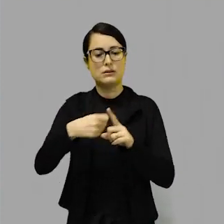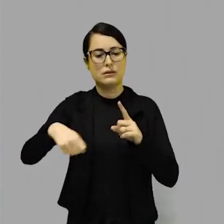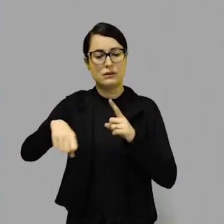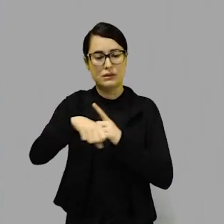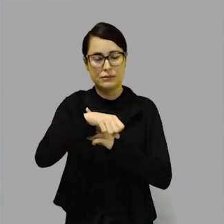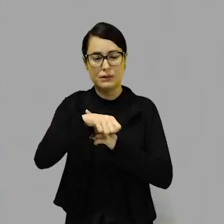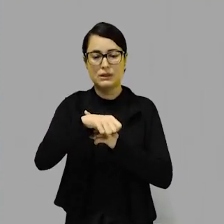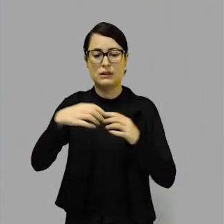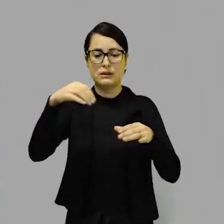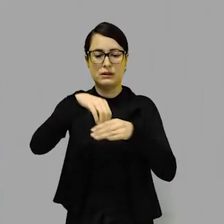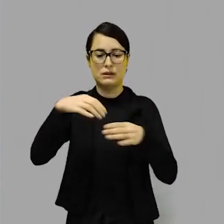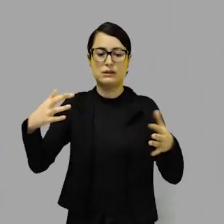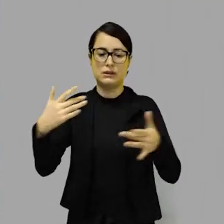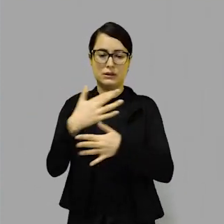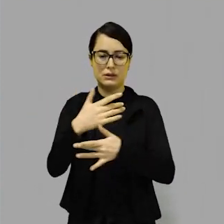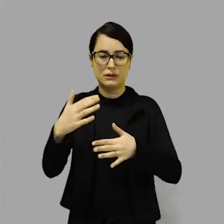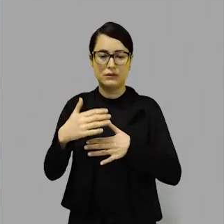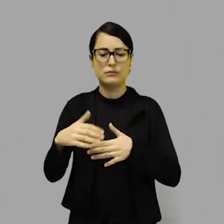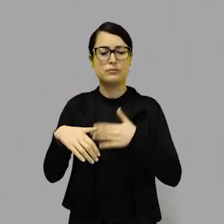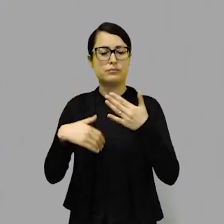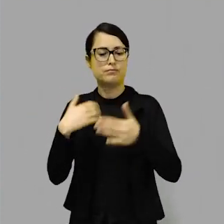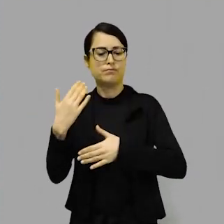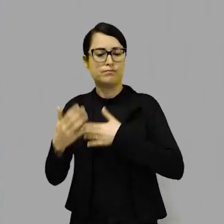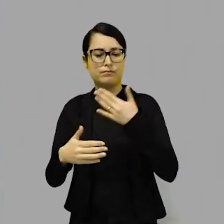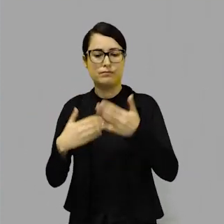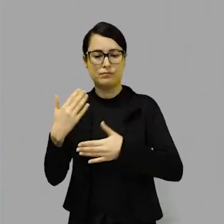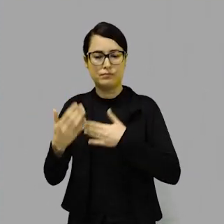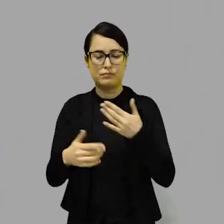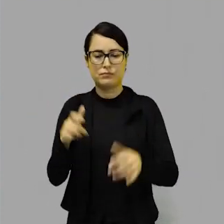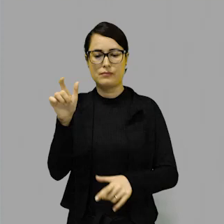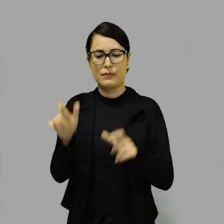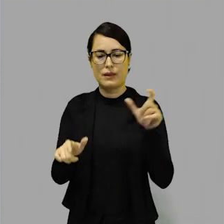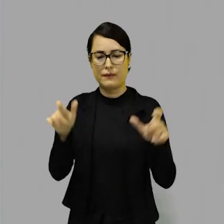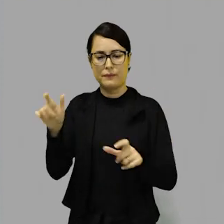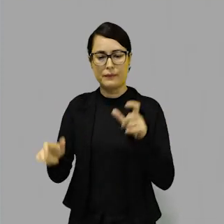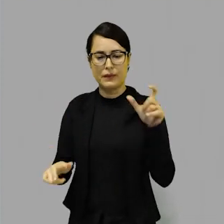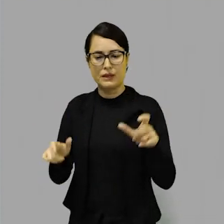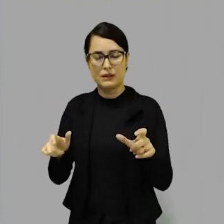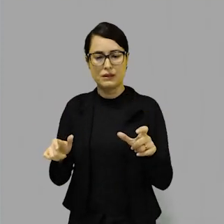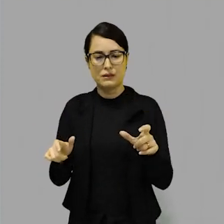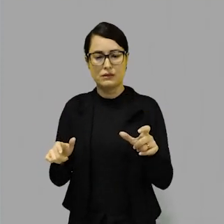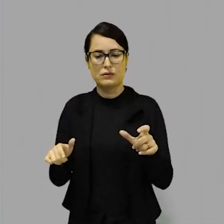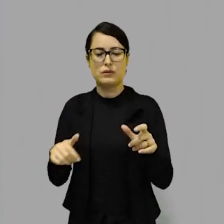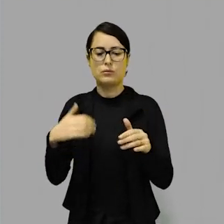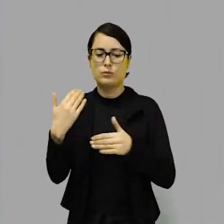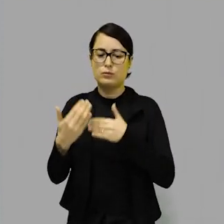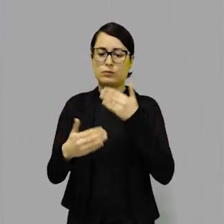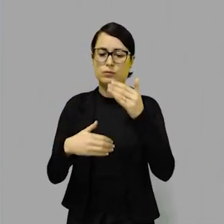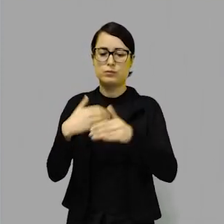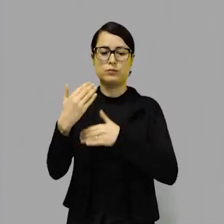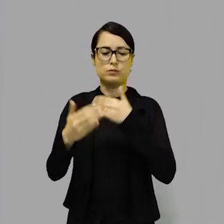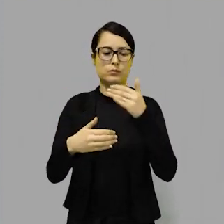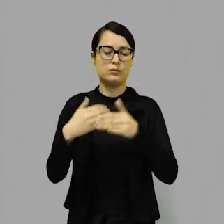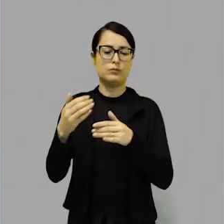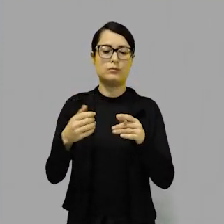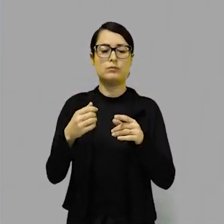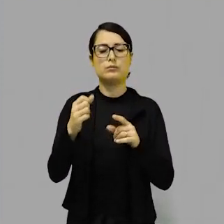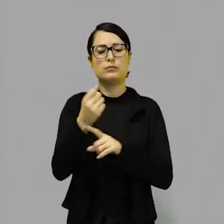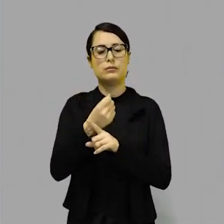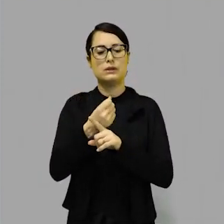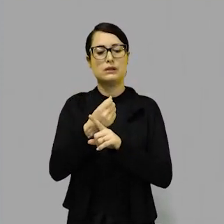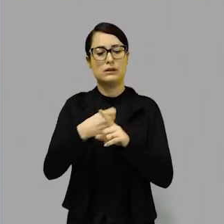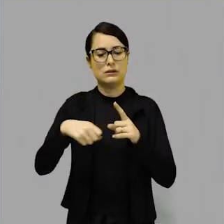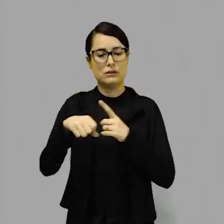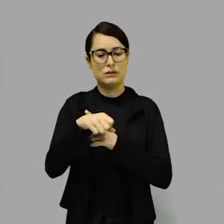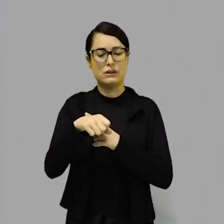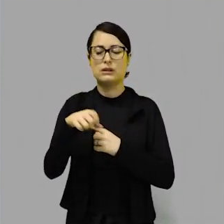Ele percebe que, com o passar do tempo, a ação individual ela vai construindo as características do que a